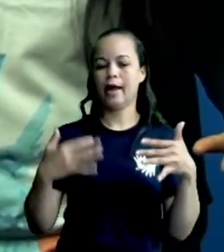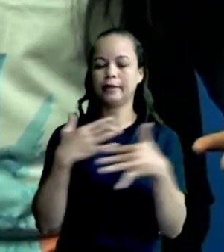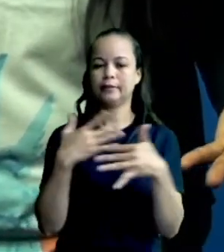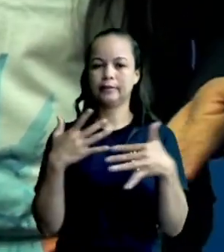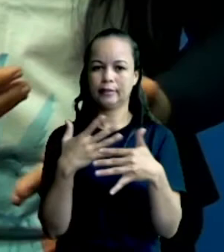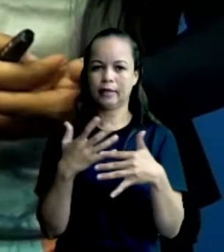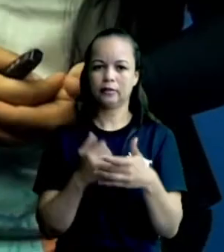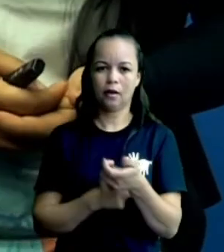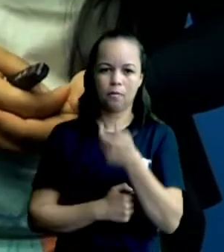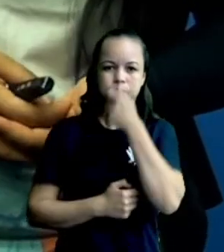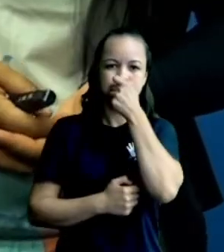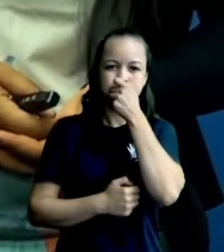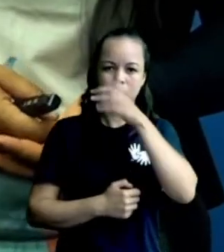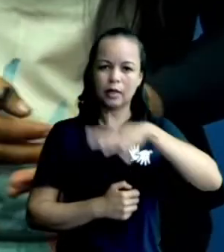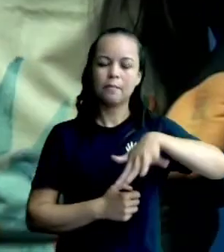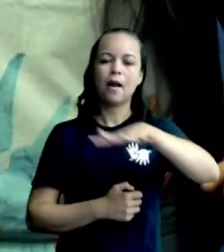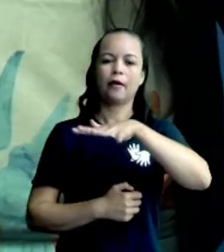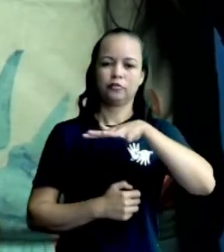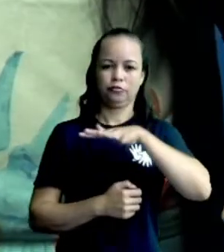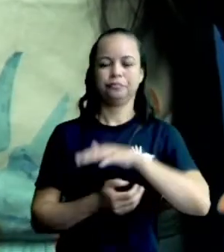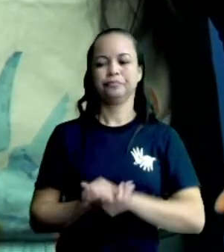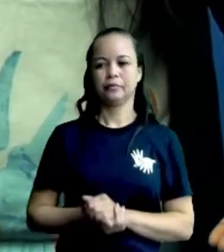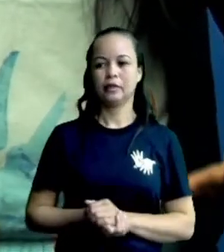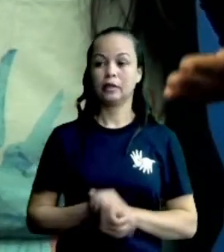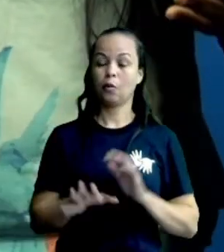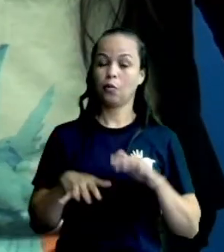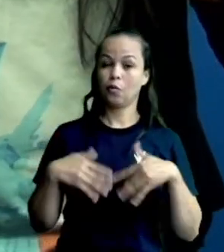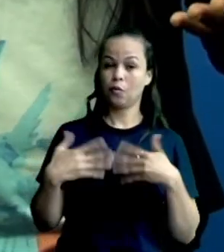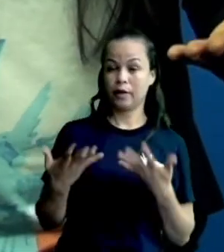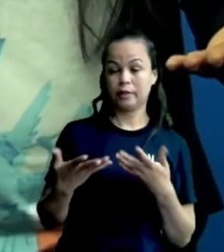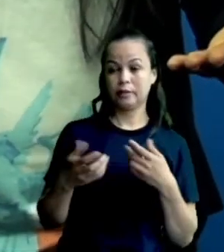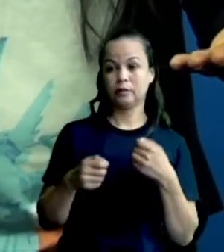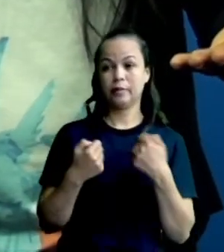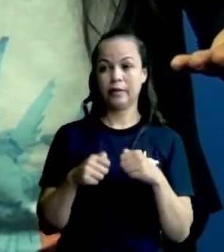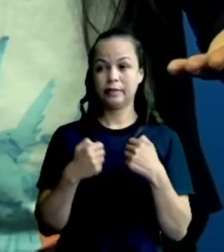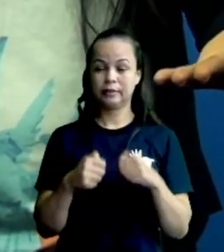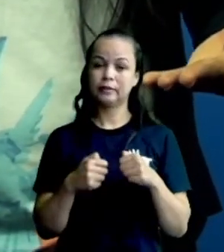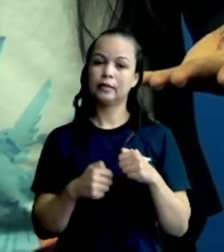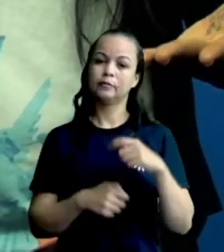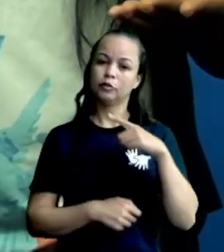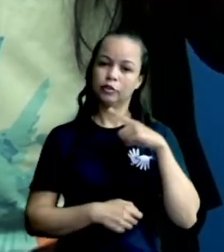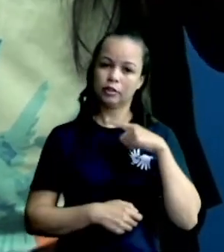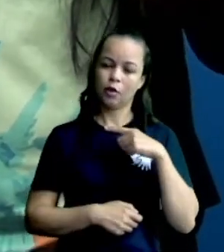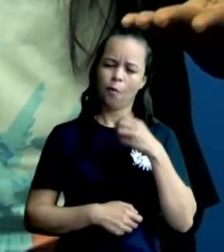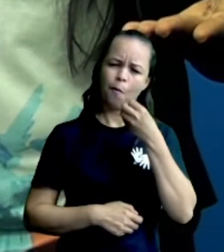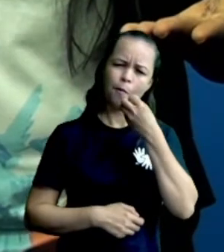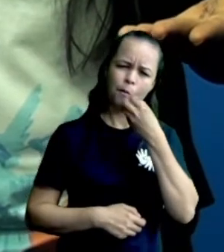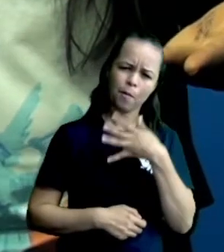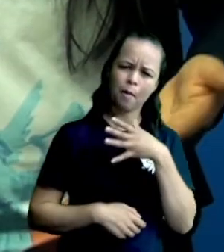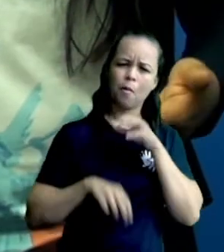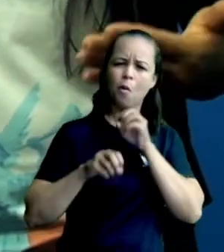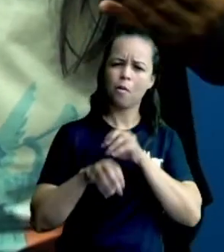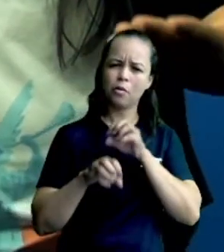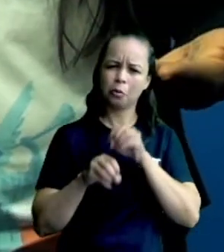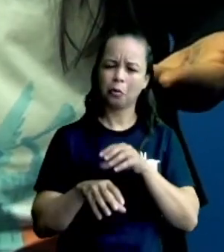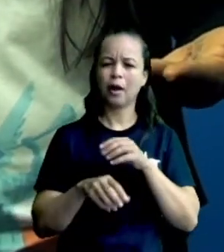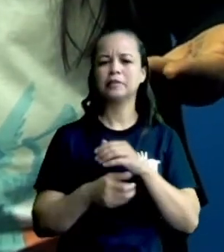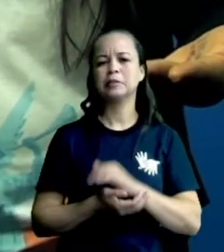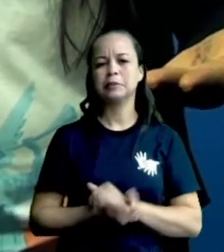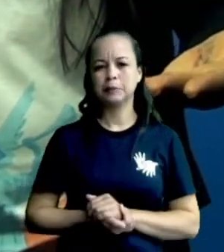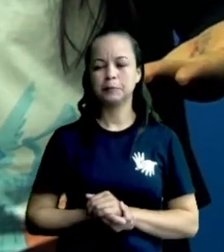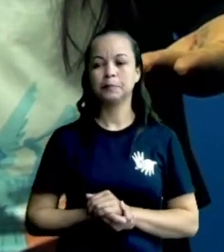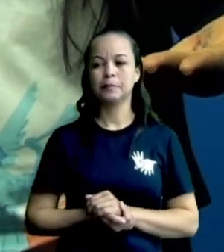mais cheia. Então, com isso, nós devemos ter uma boa educação. Para quê? Para que